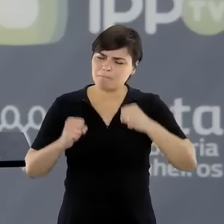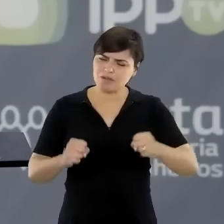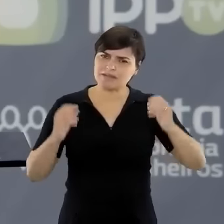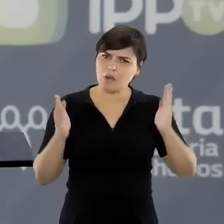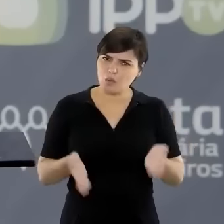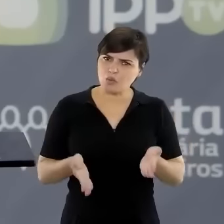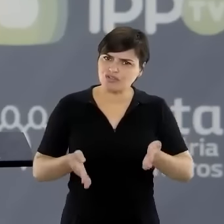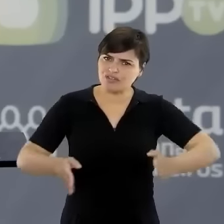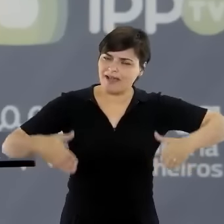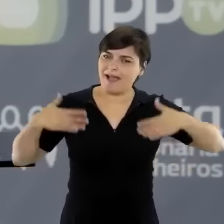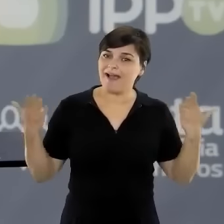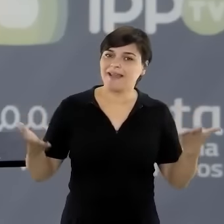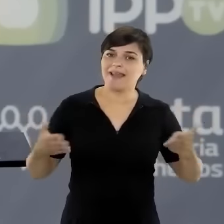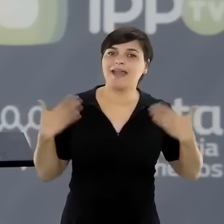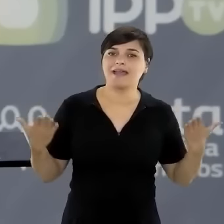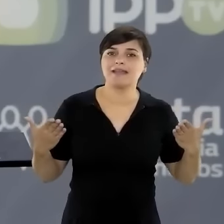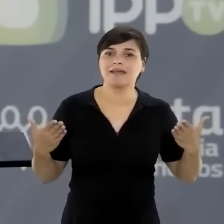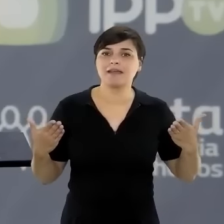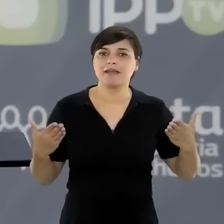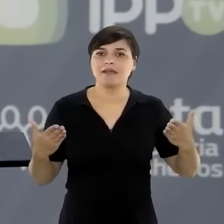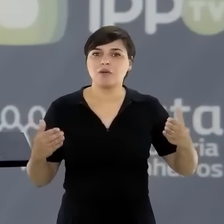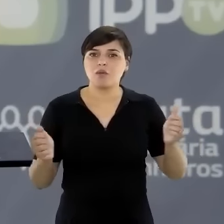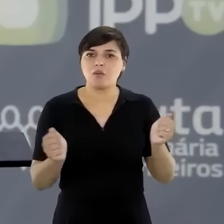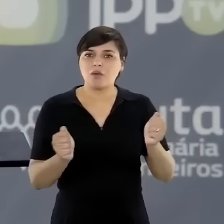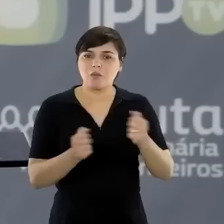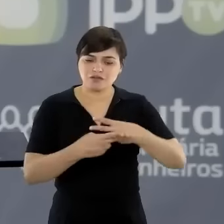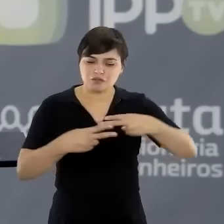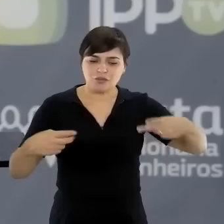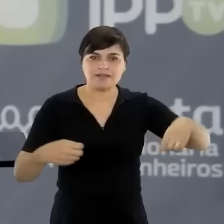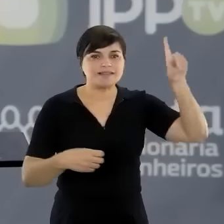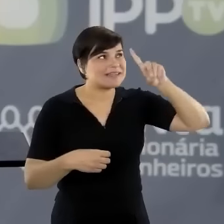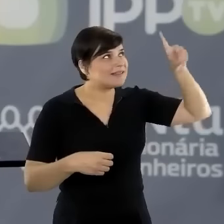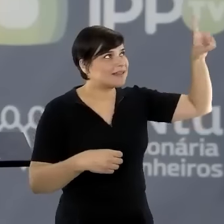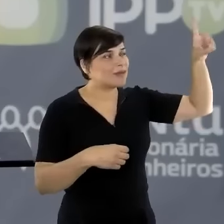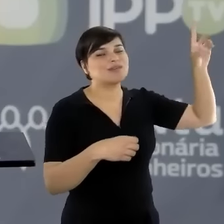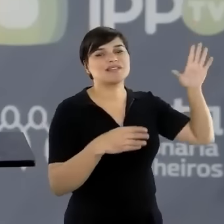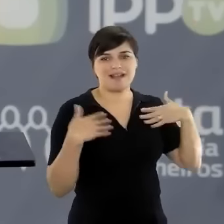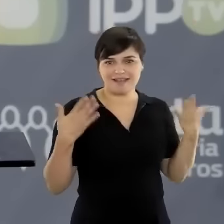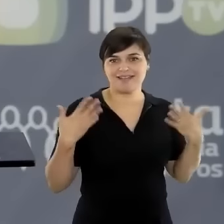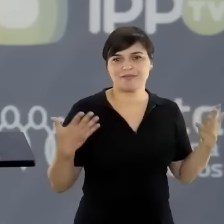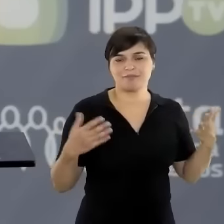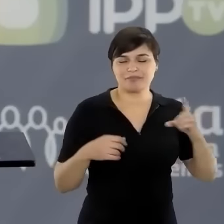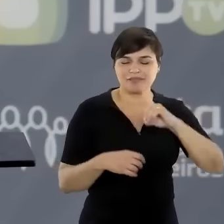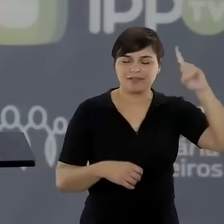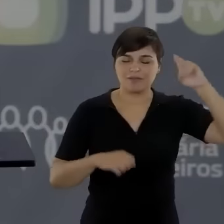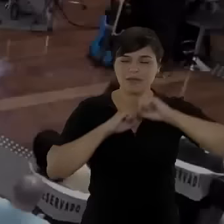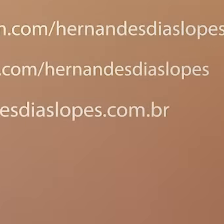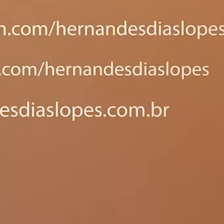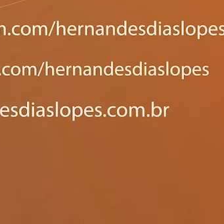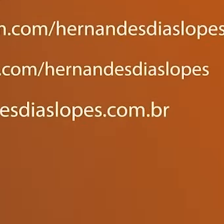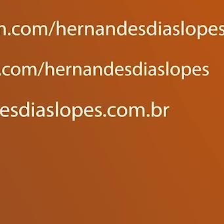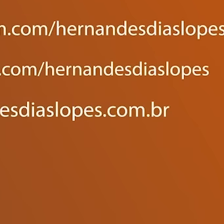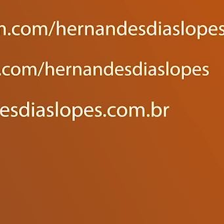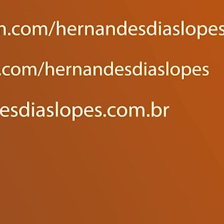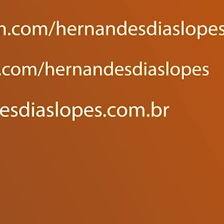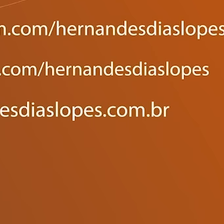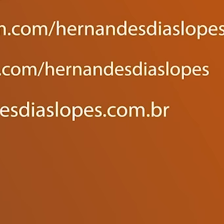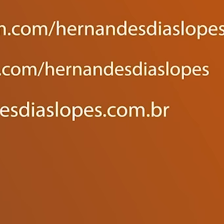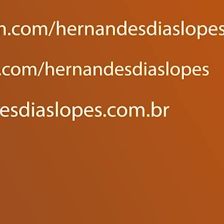nos alegrar com aquilo que alegra o coração de Deus que Deus nos abençoe amém